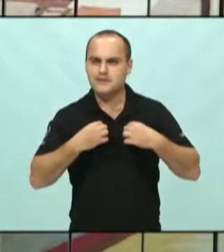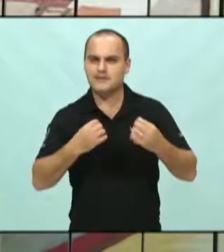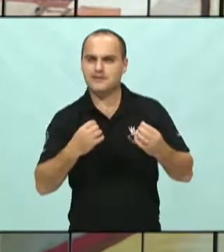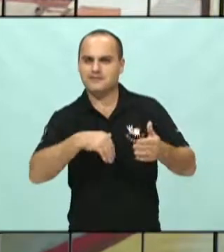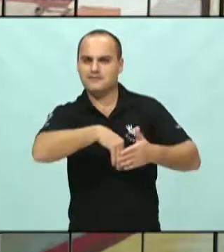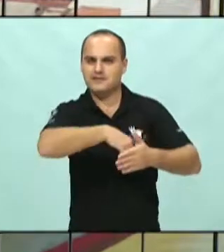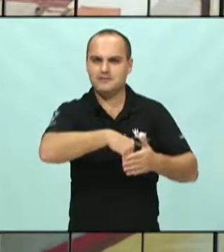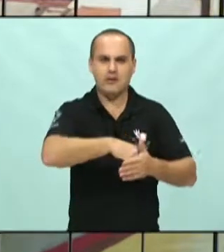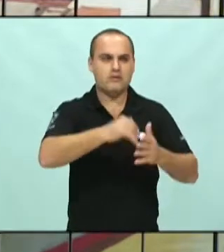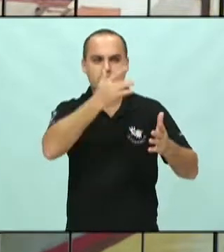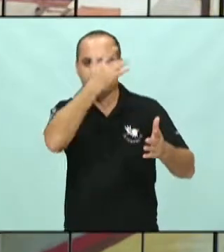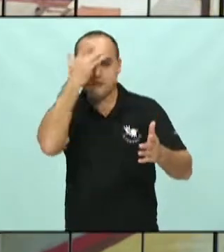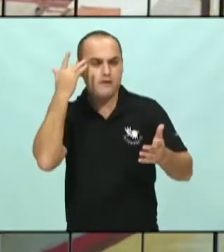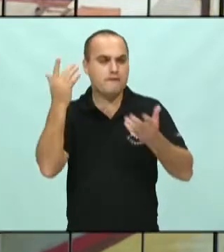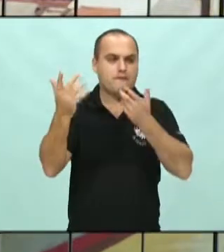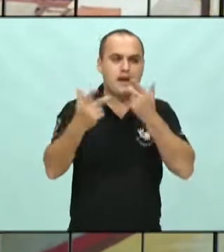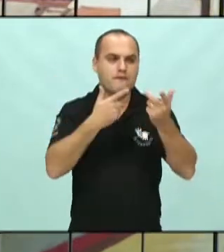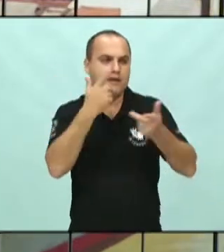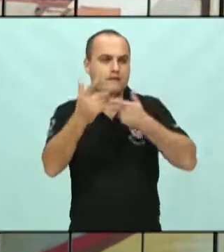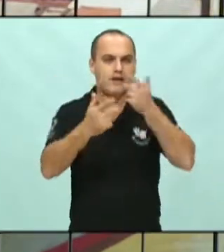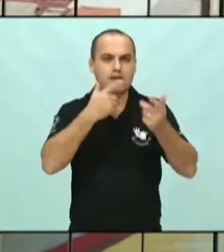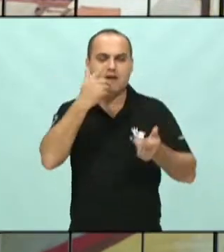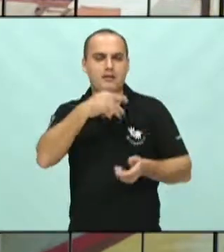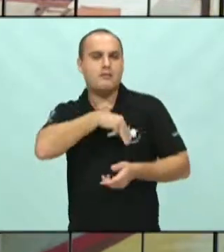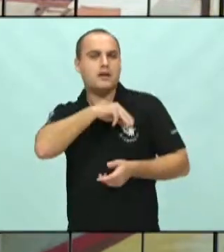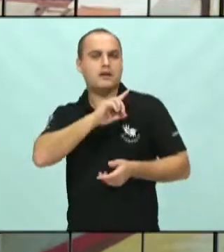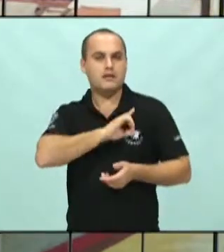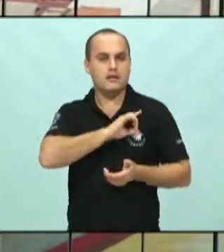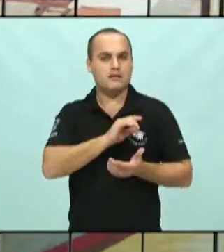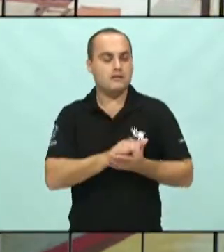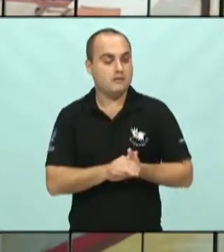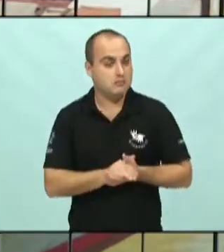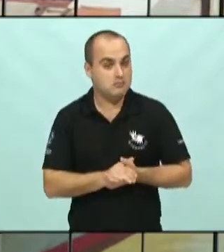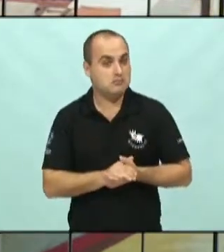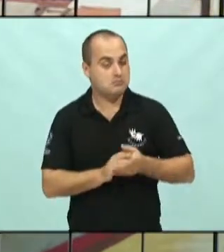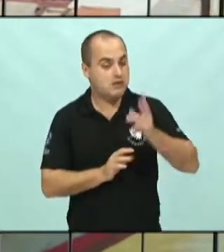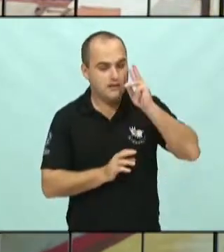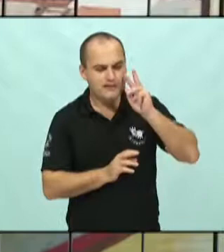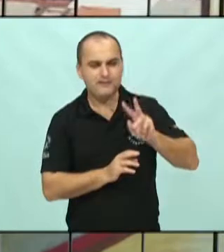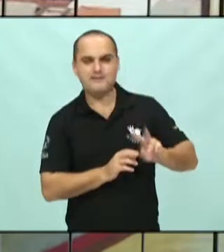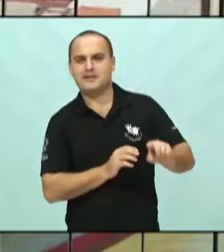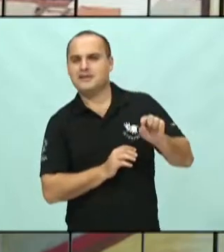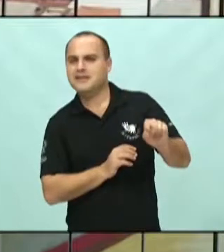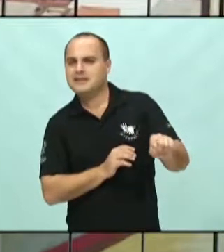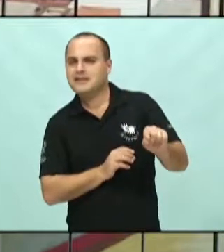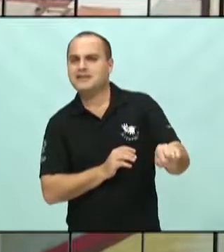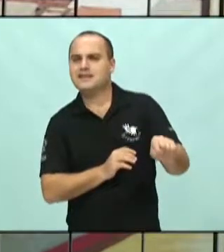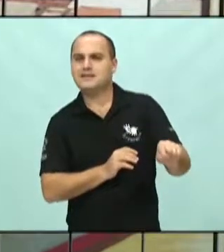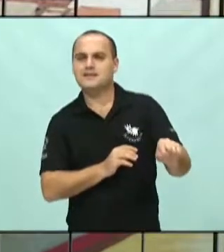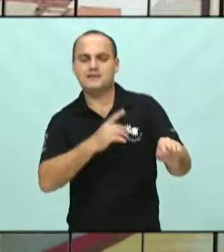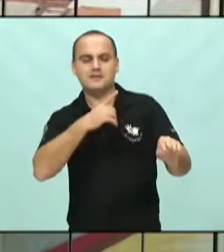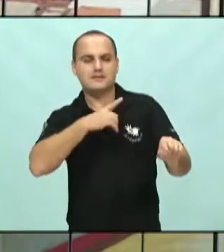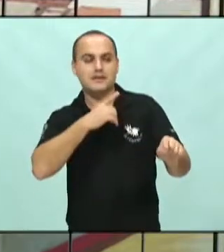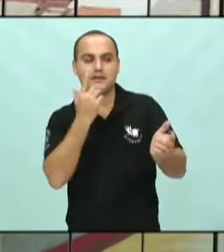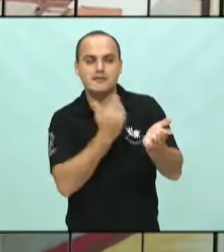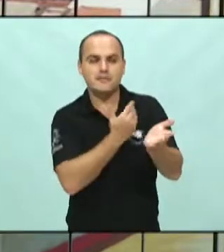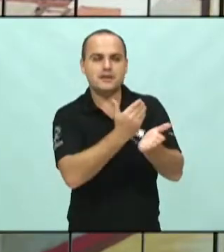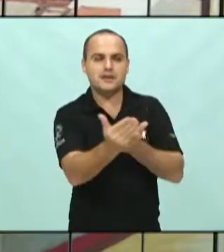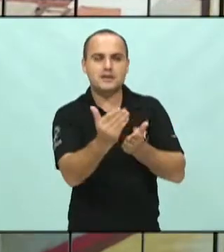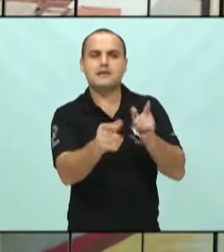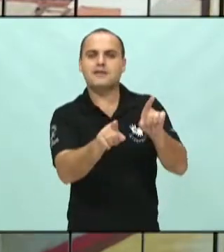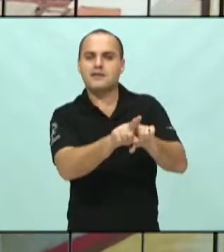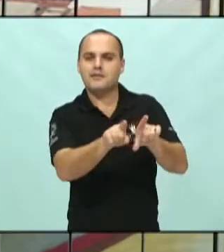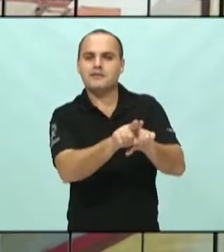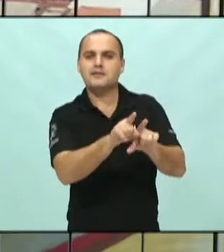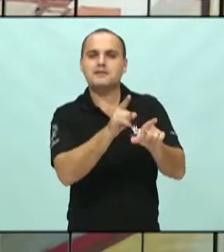falando do Marcílio. E aquilo, acho que ali também me contaminou e a partir daquele momento eu passei a ser marcelista, aos